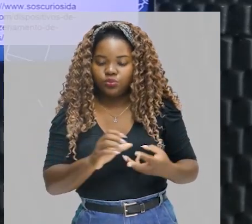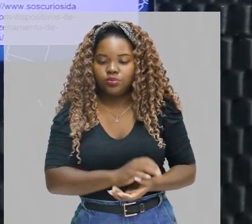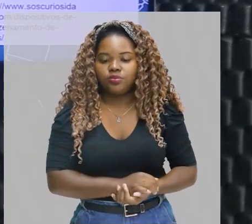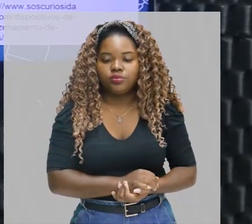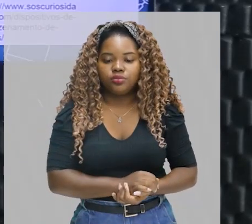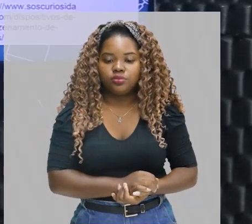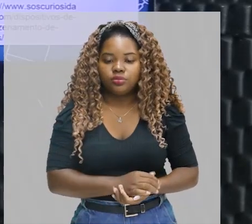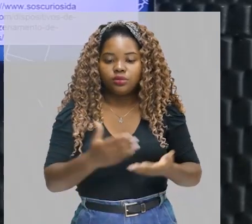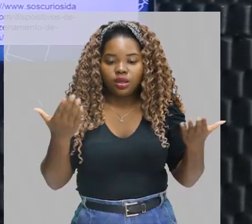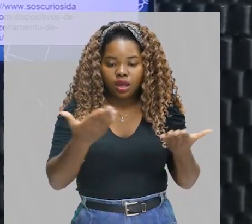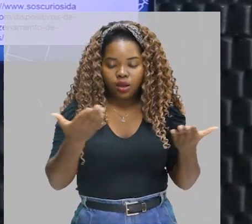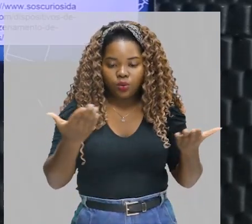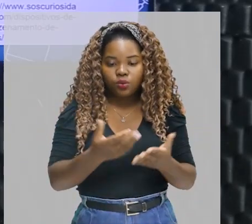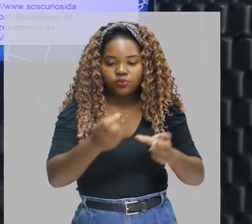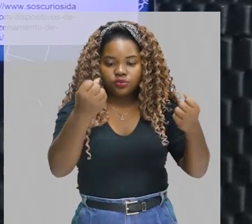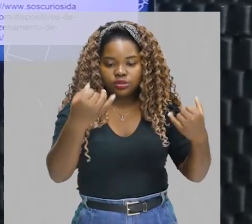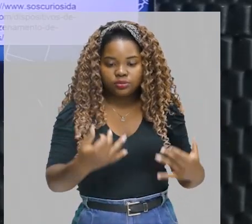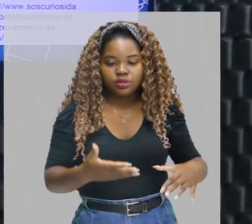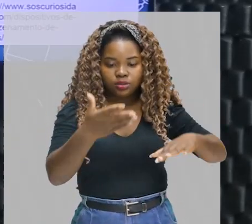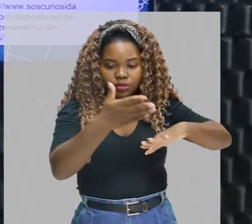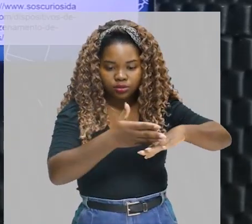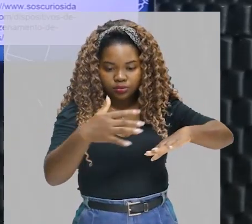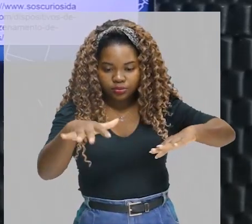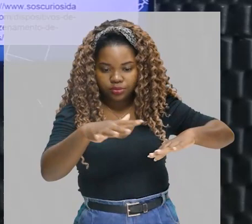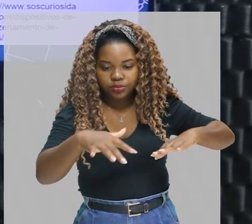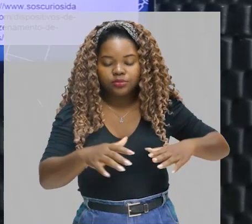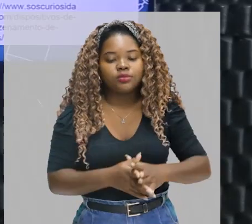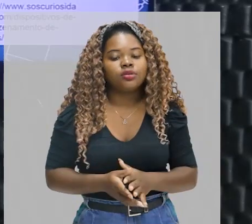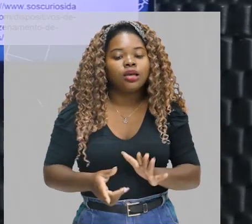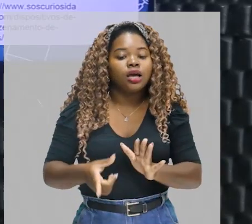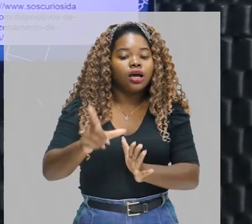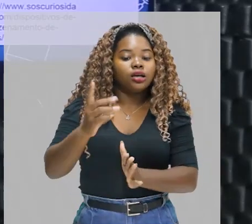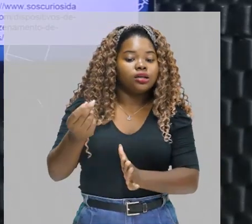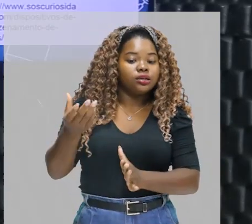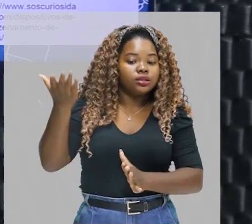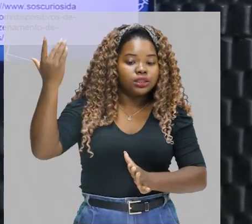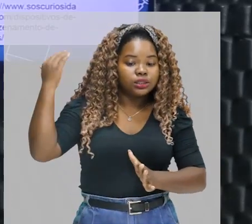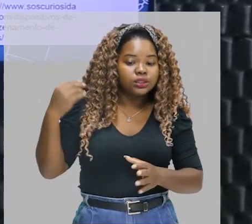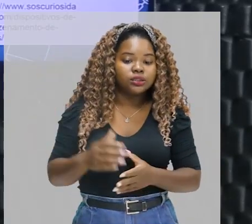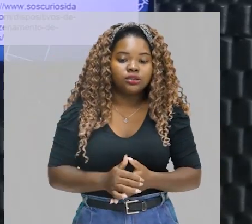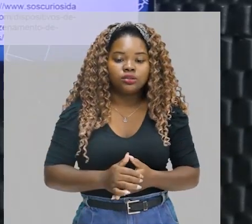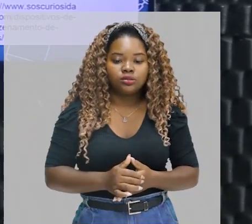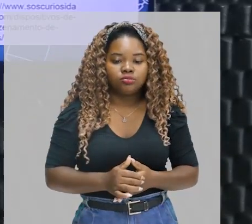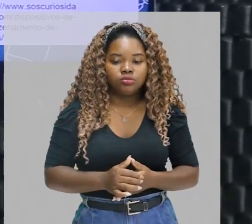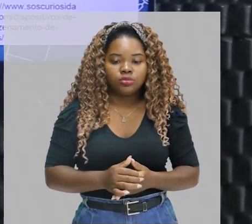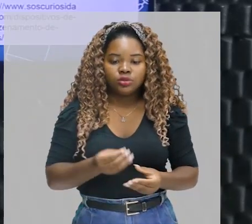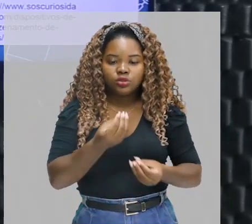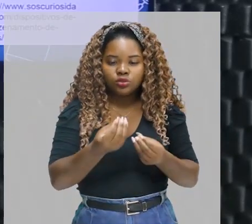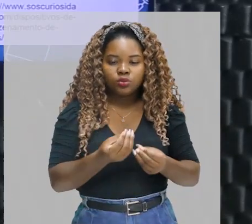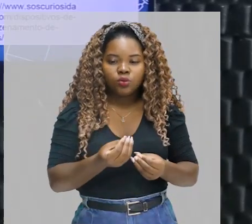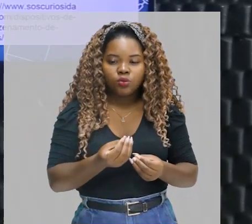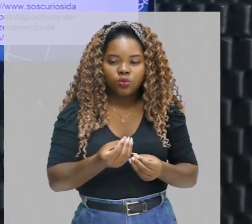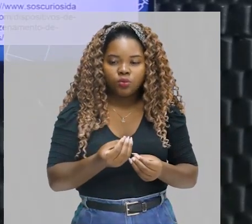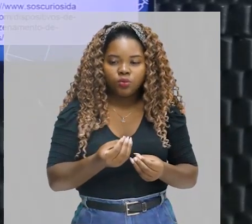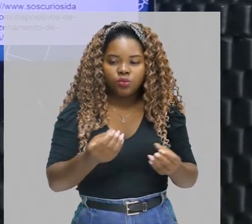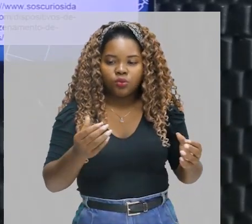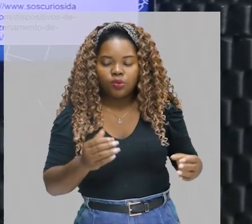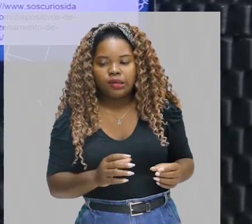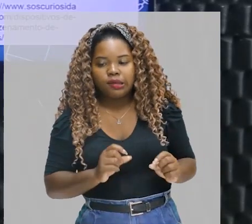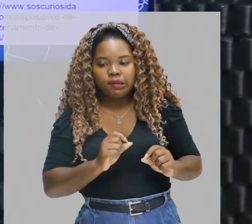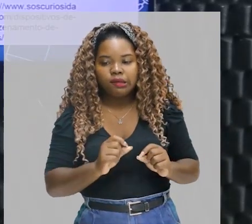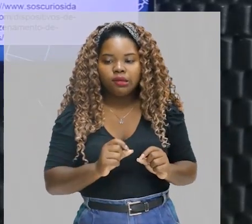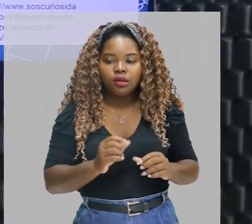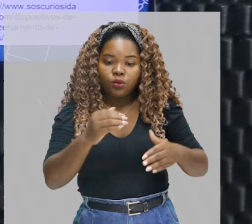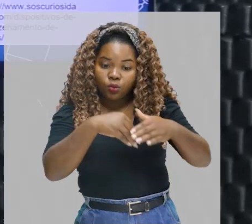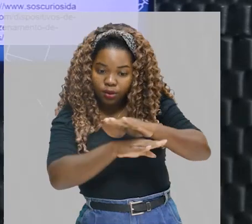de algo mais moderno, né? Então, antigamente, ó, o armazenamento era feito através desses